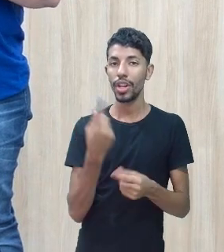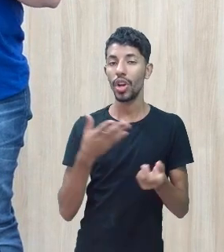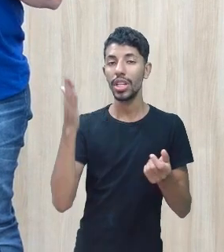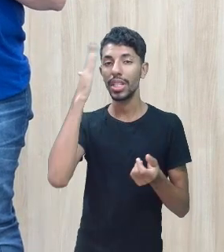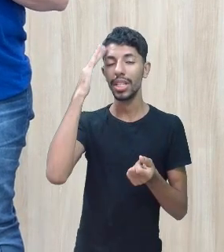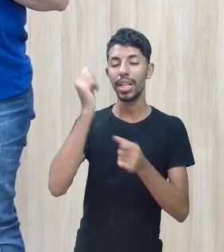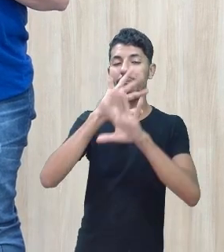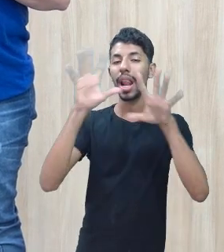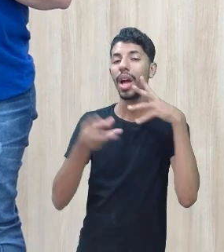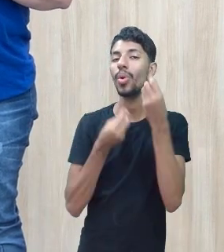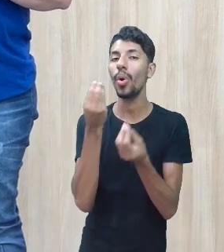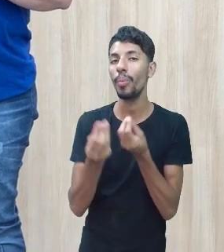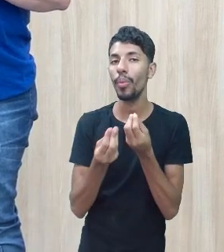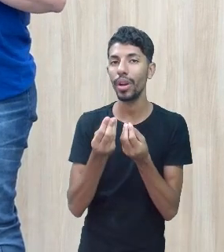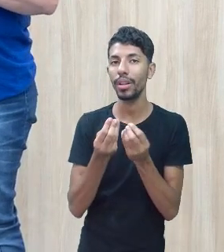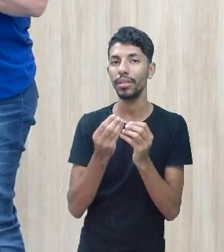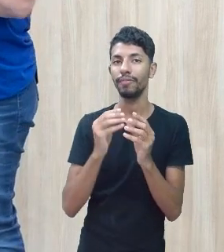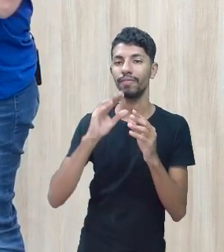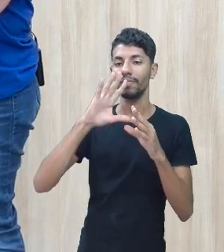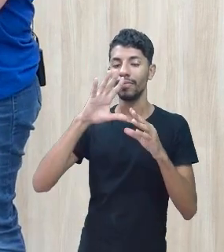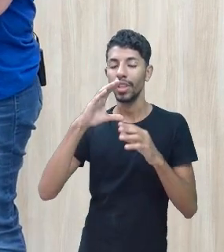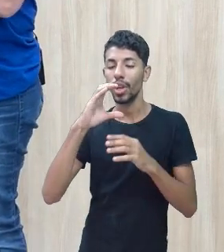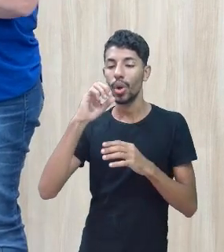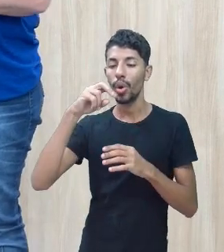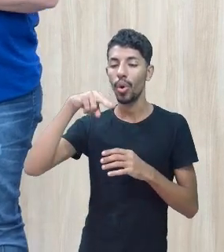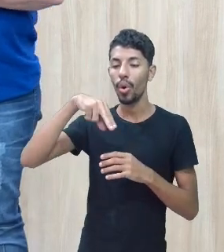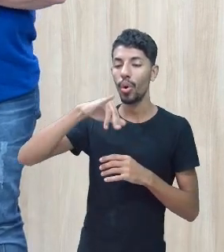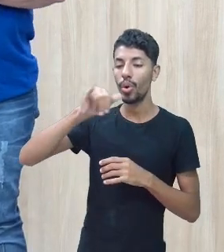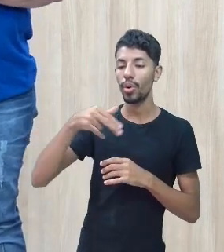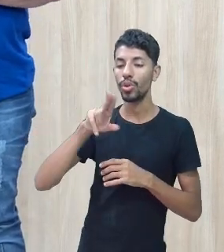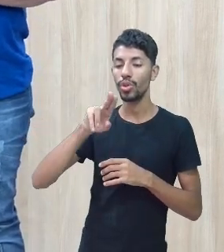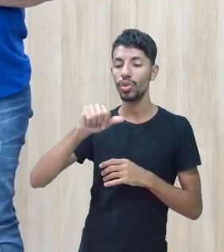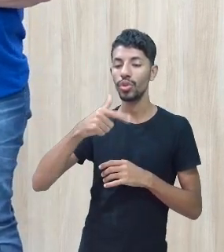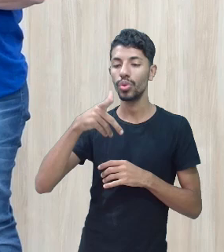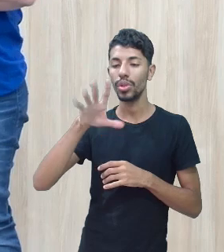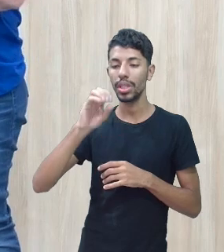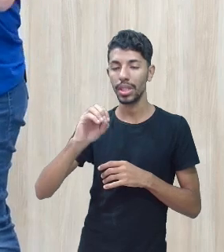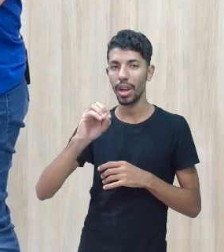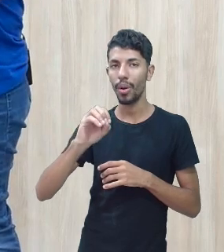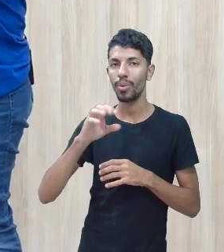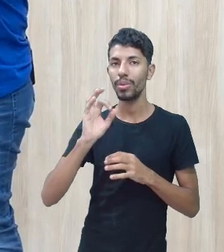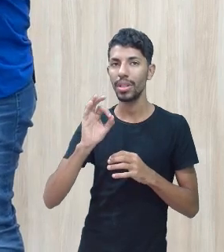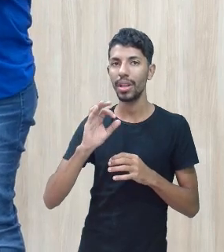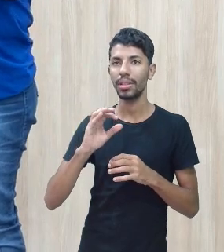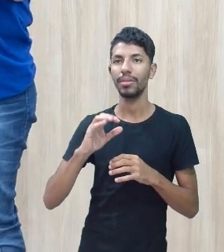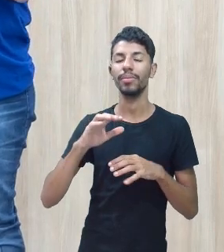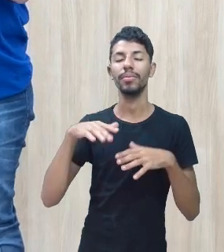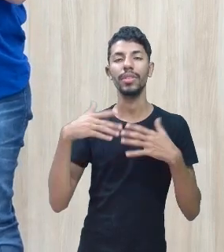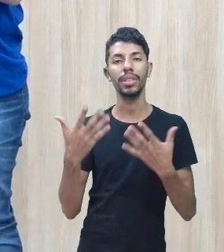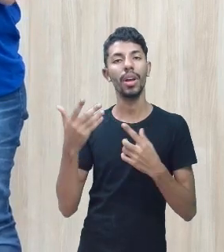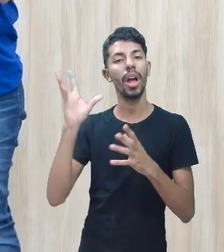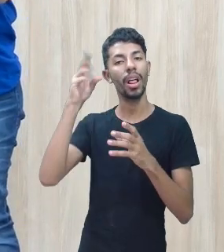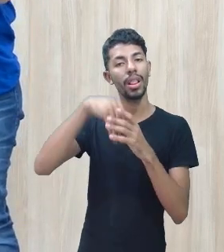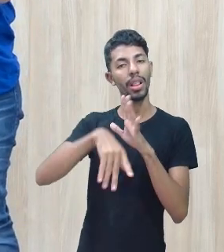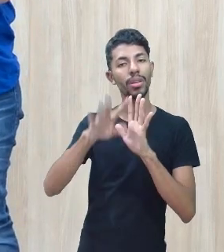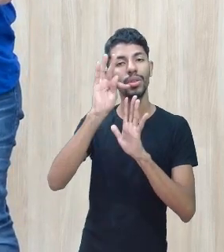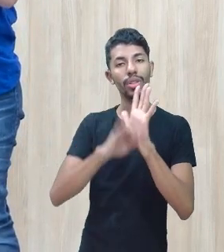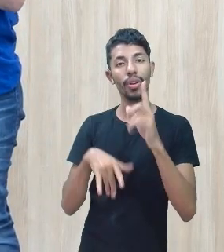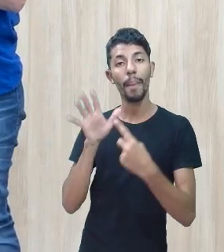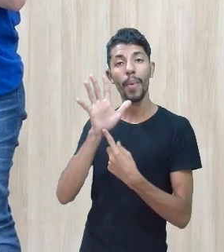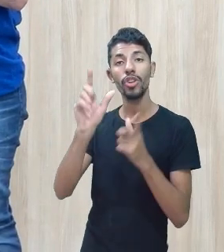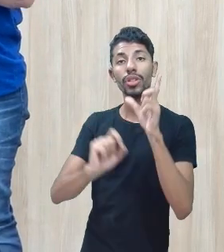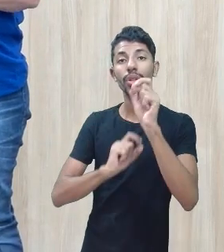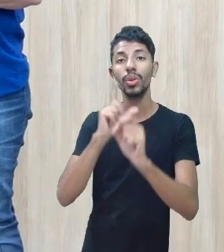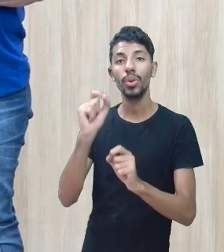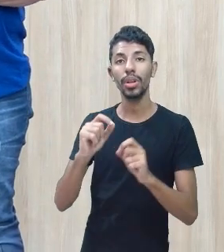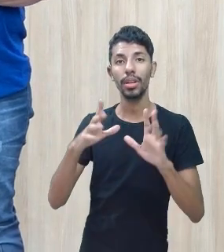essas conjunções, elas estão bem presentes dentro do texto, trazendo essa